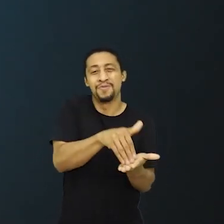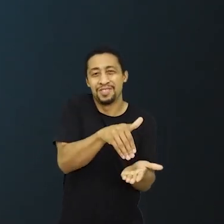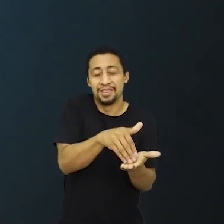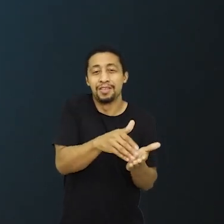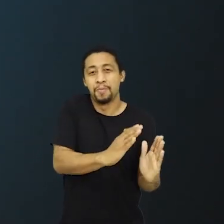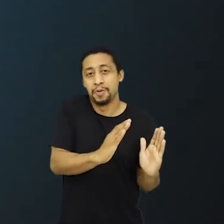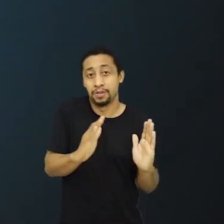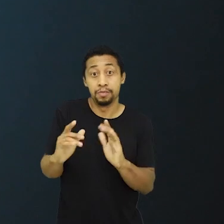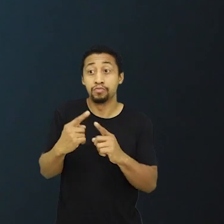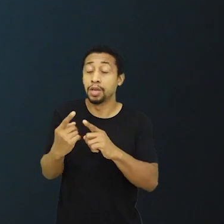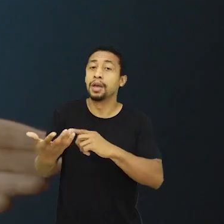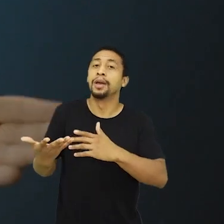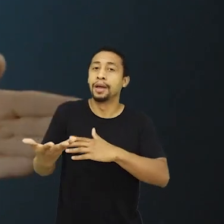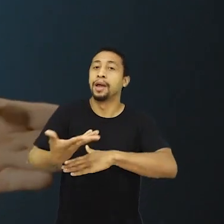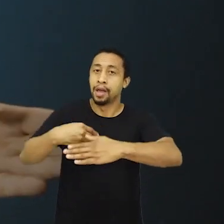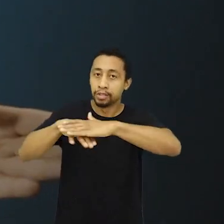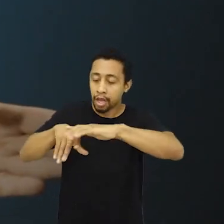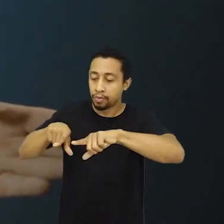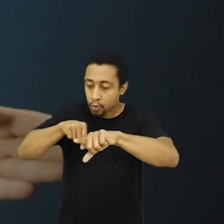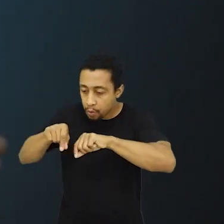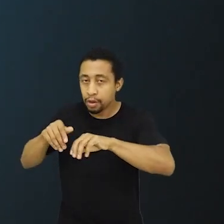e aí a organização do acervo no ano seguinte,